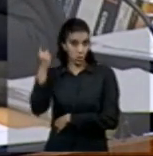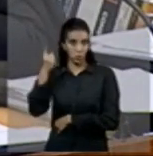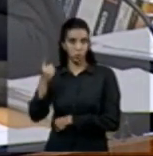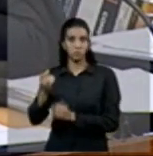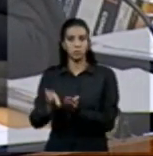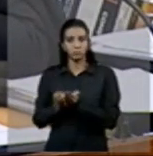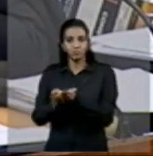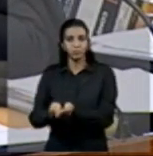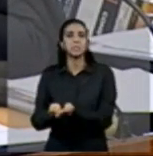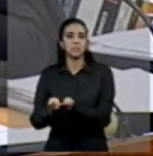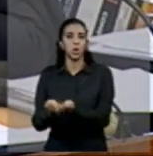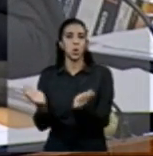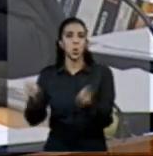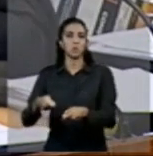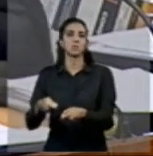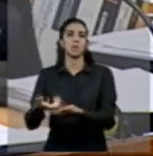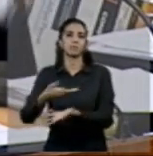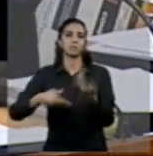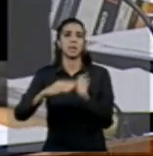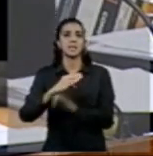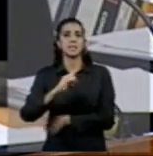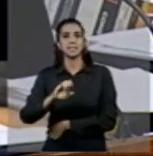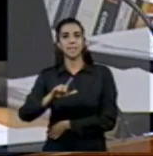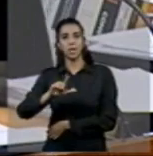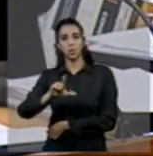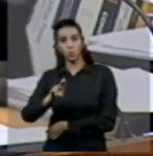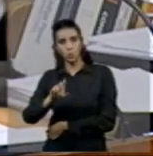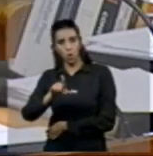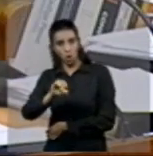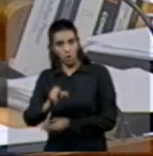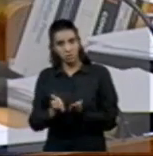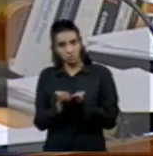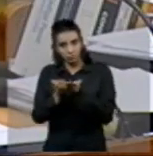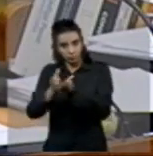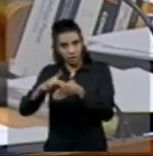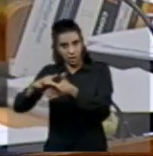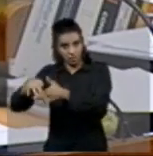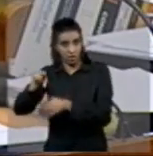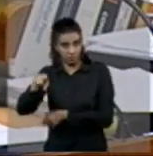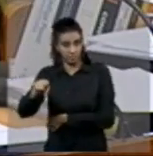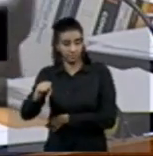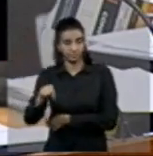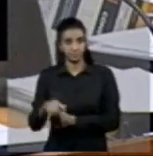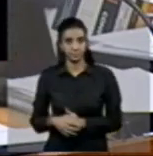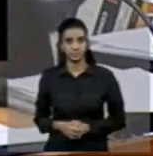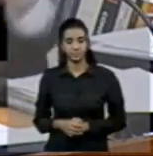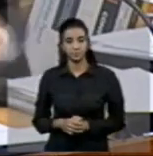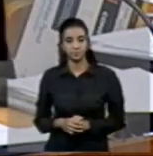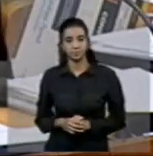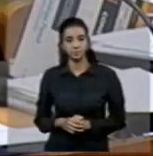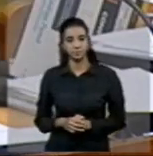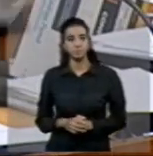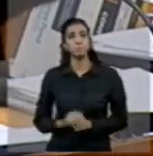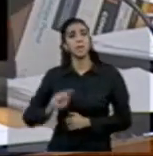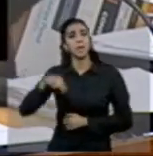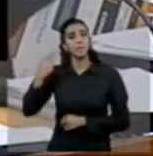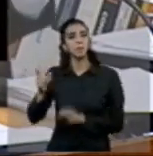para embarque de celulose no Brasil, para que seja exportado. E aí